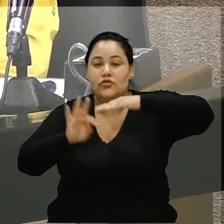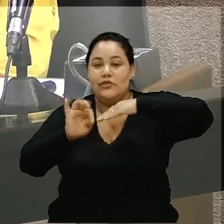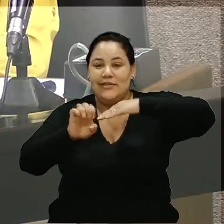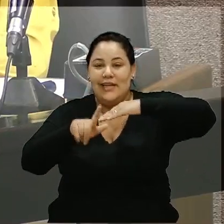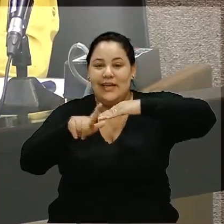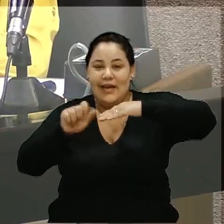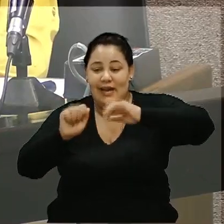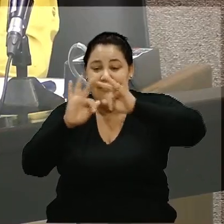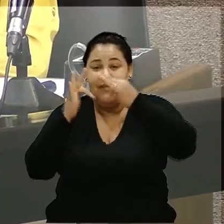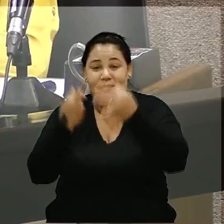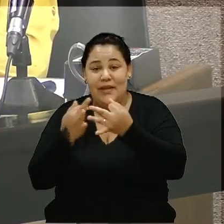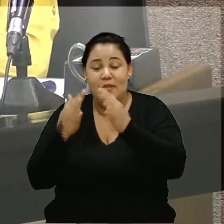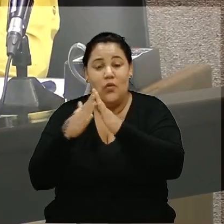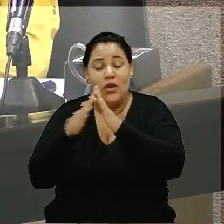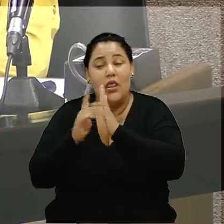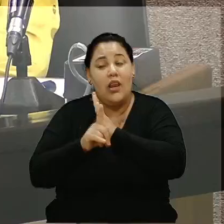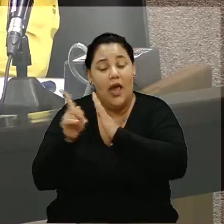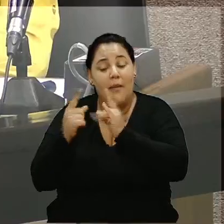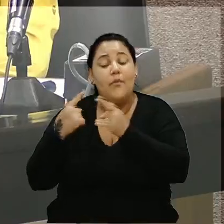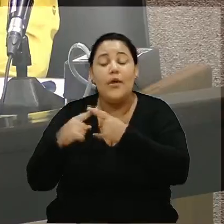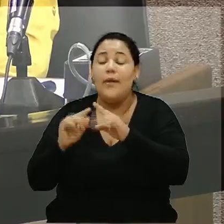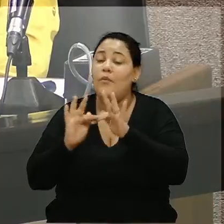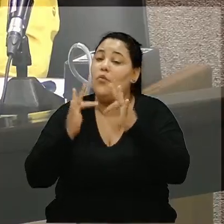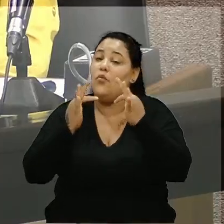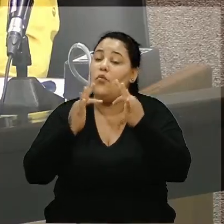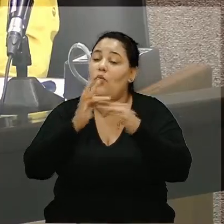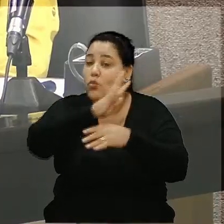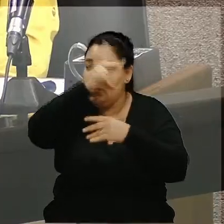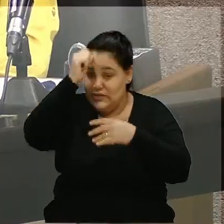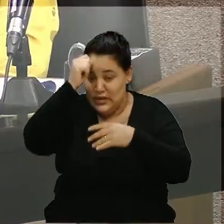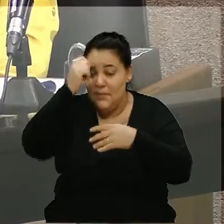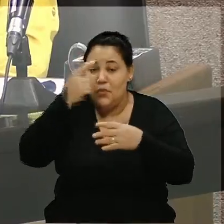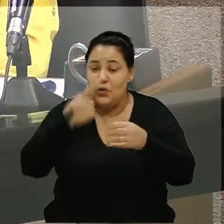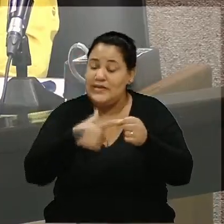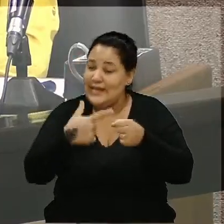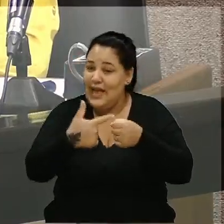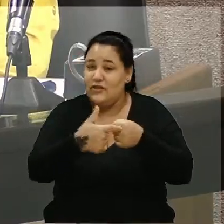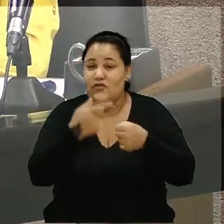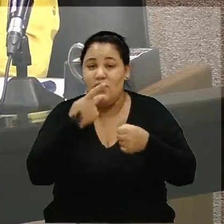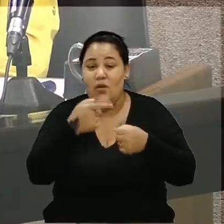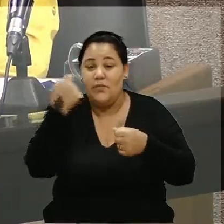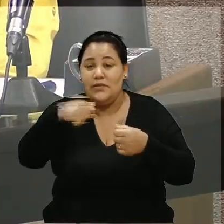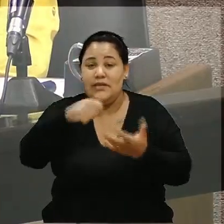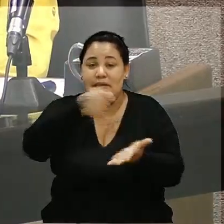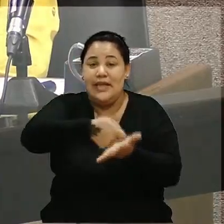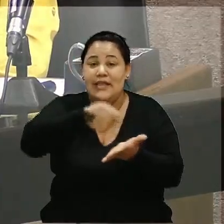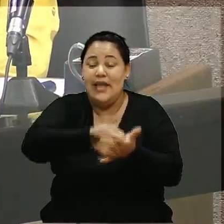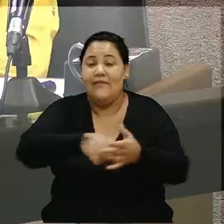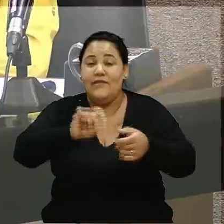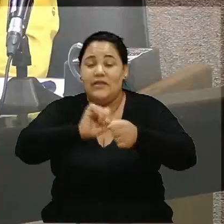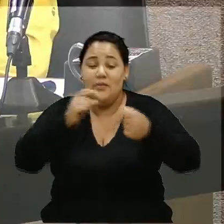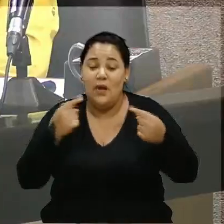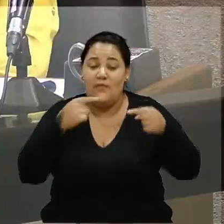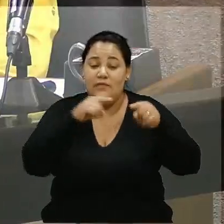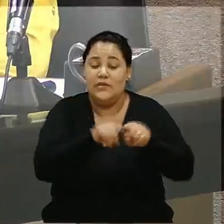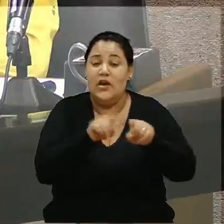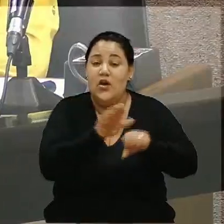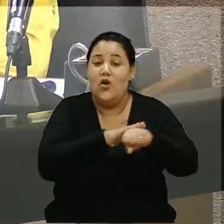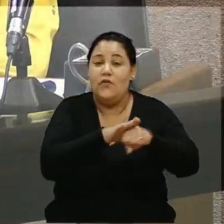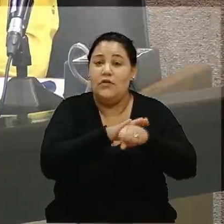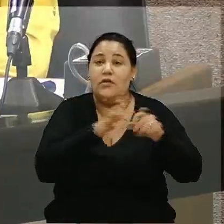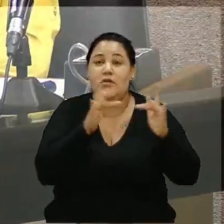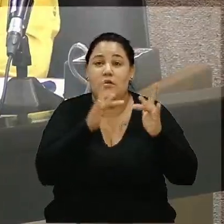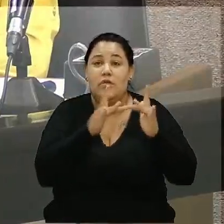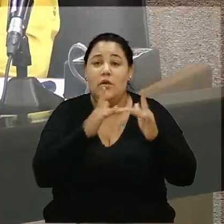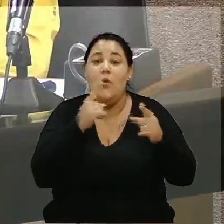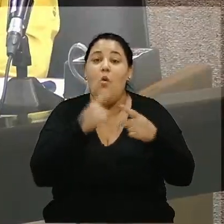famílias estão ali, porque o município nos disse que é para tentar fazer uma parceria, para tentar conversar, porque a empresa